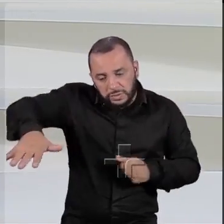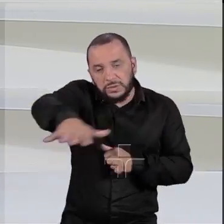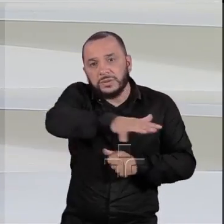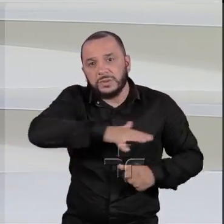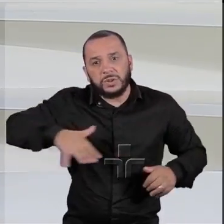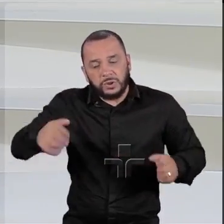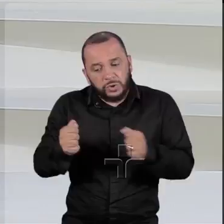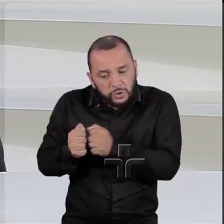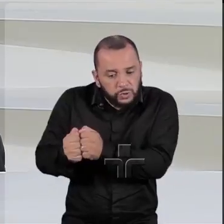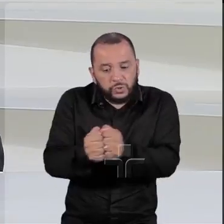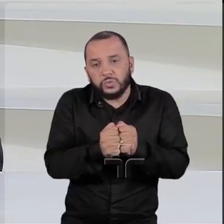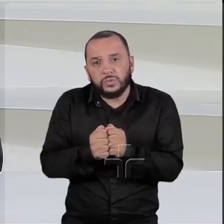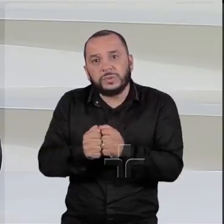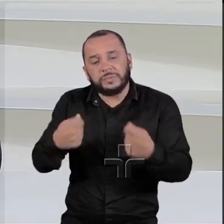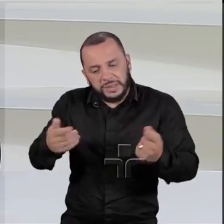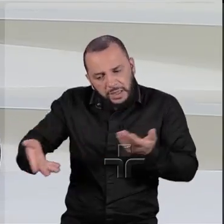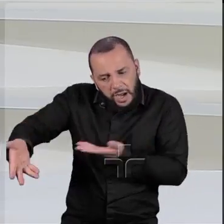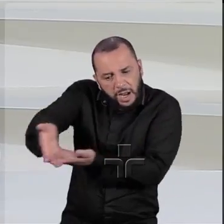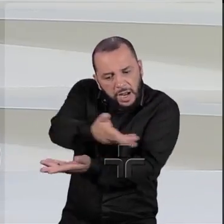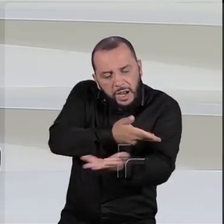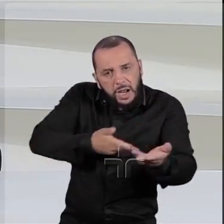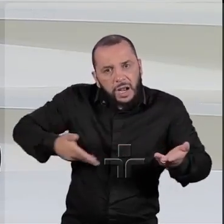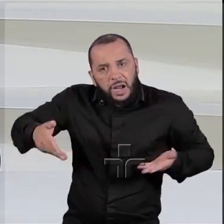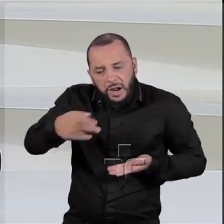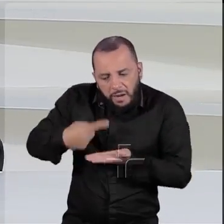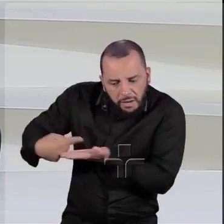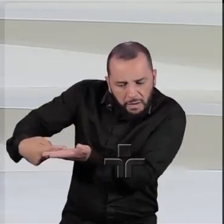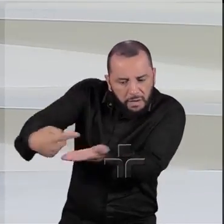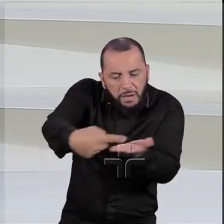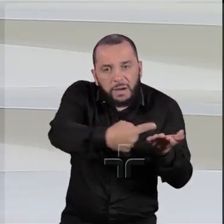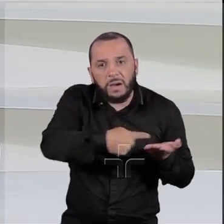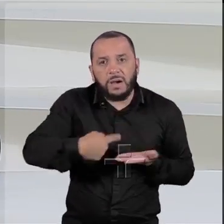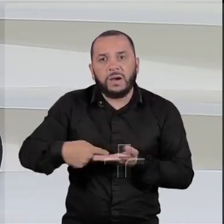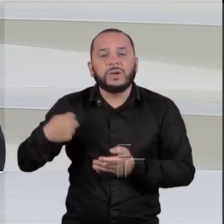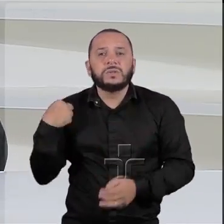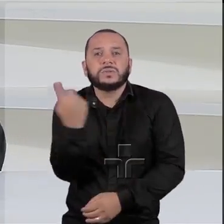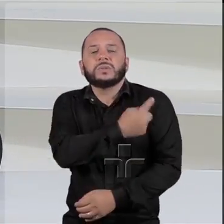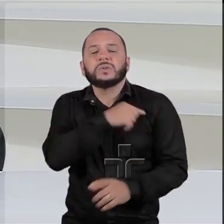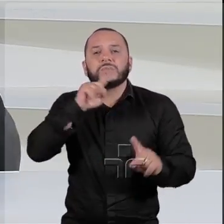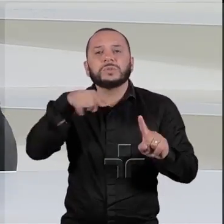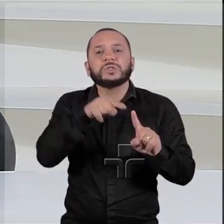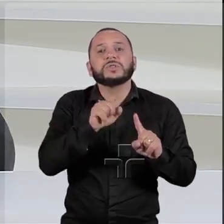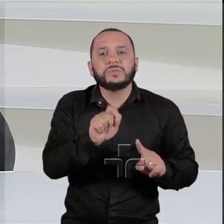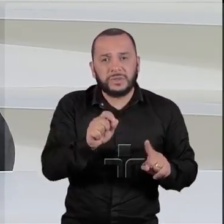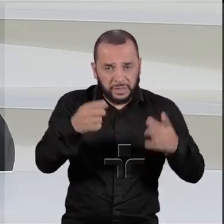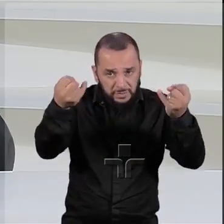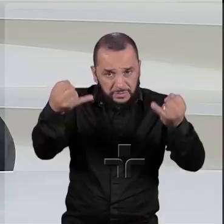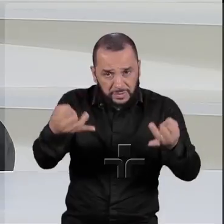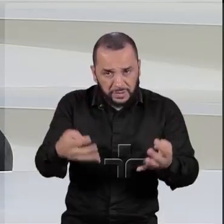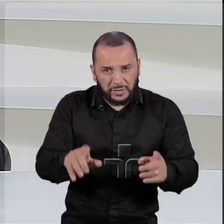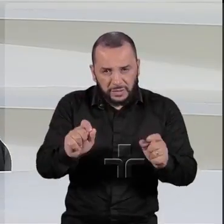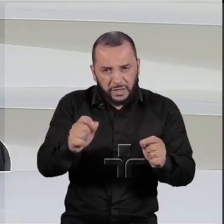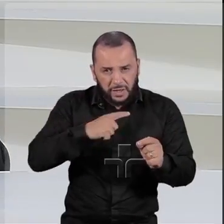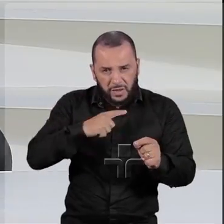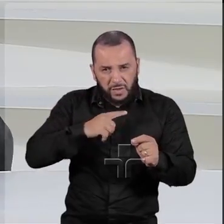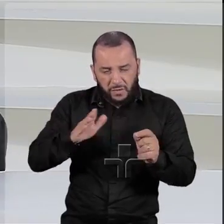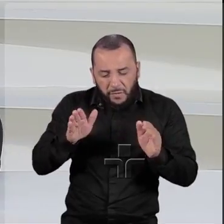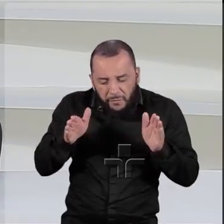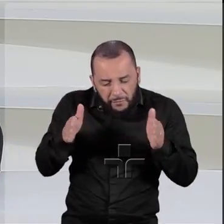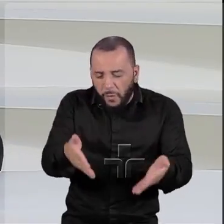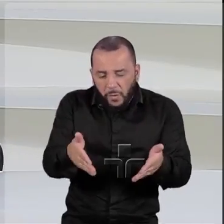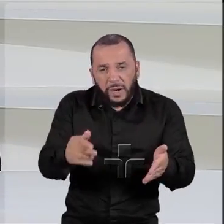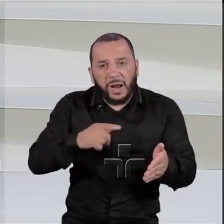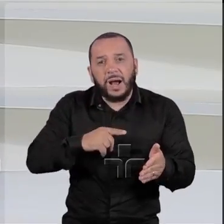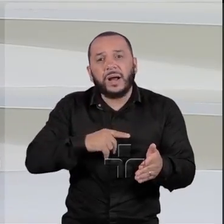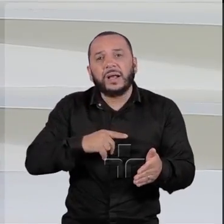reformas precisam conversar. Então, o nosso objetivo é reduzir, então, como eu disse, focar na base da pirâmide